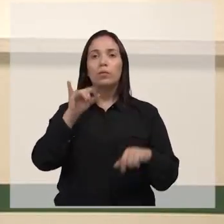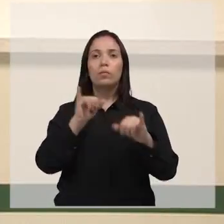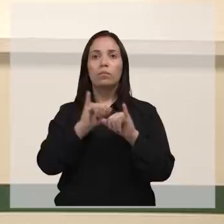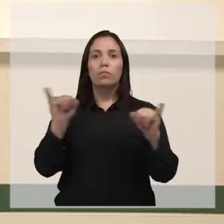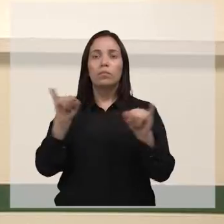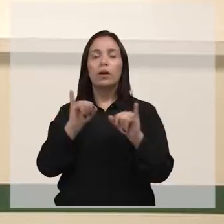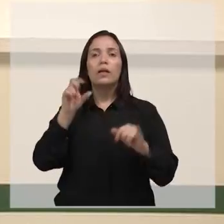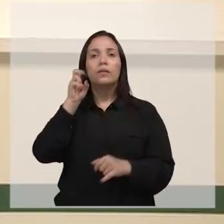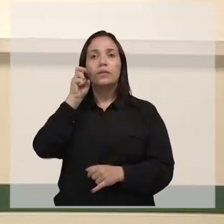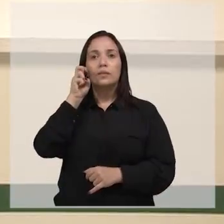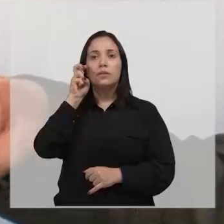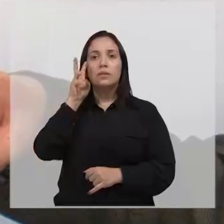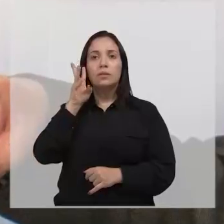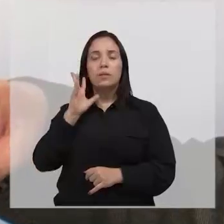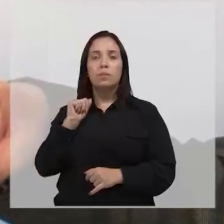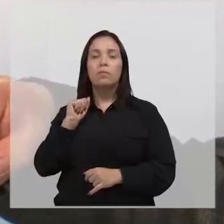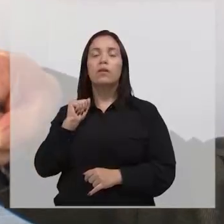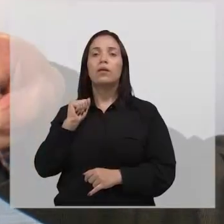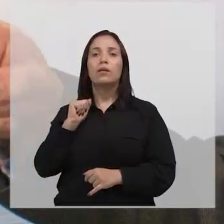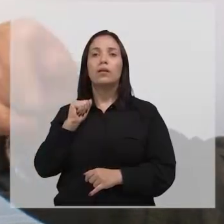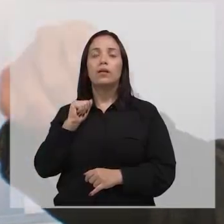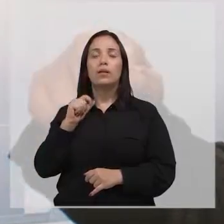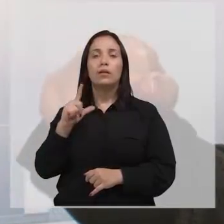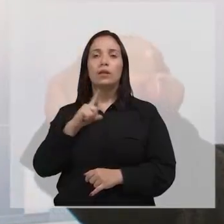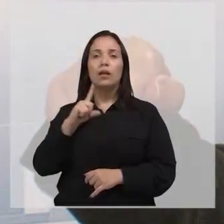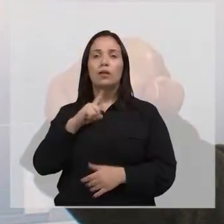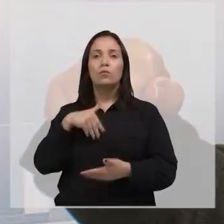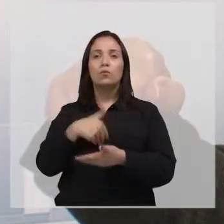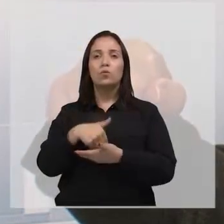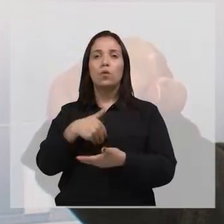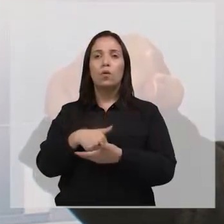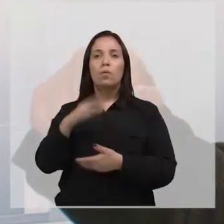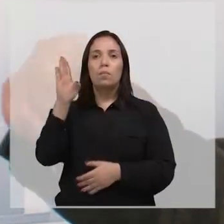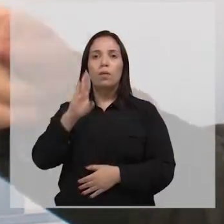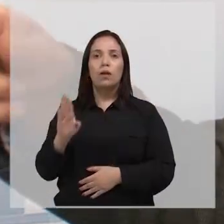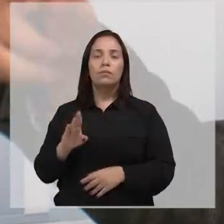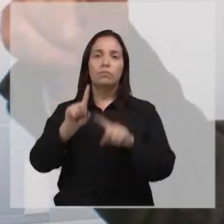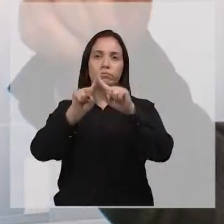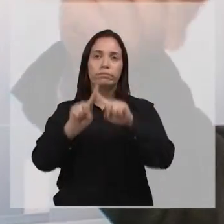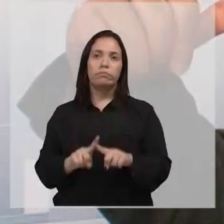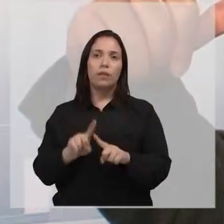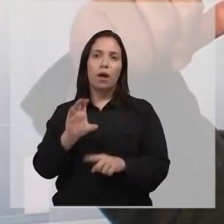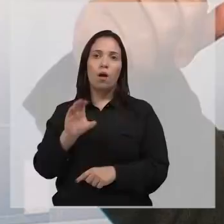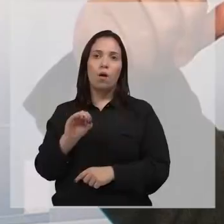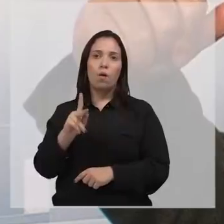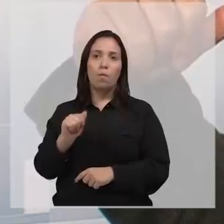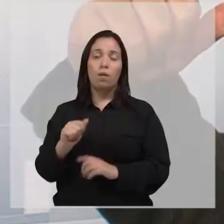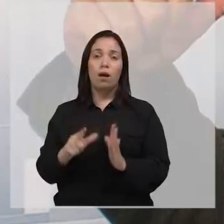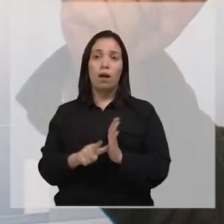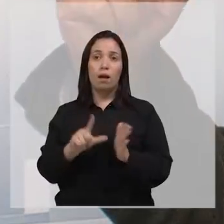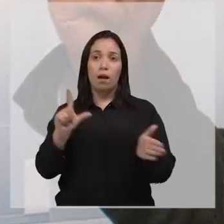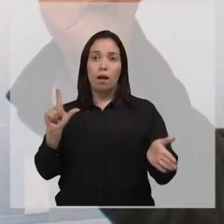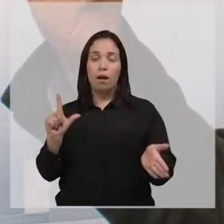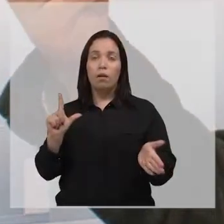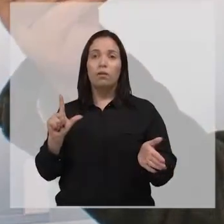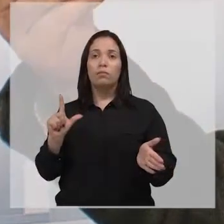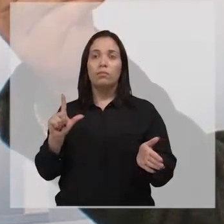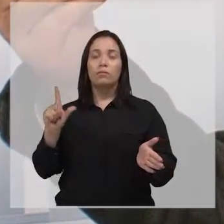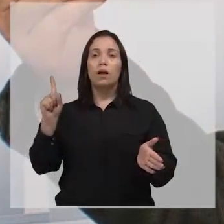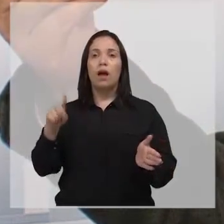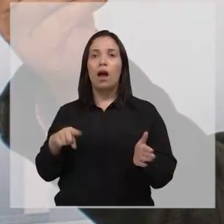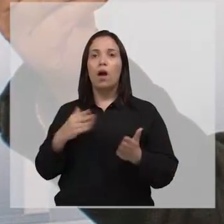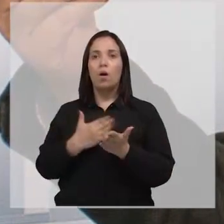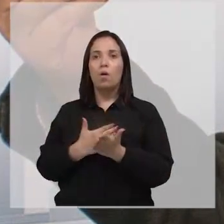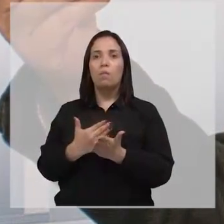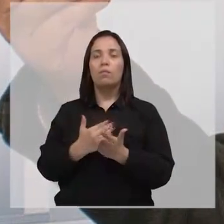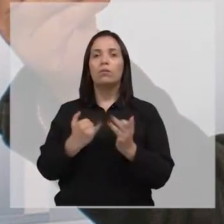e durante a semana havia um jogo do Brasil na Copa. Antes do jogo começar, foi que os